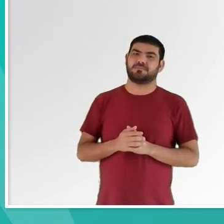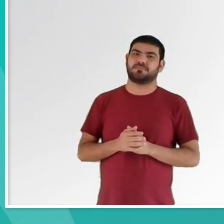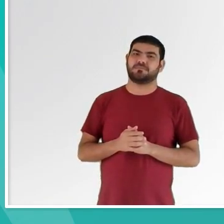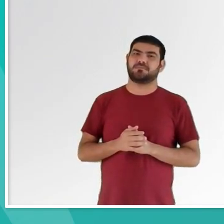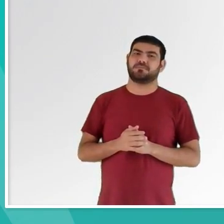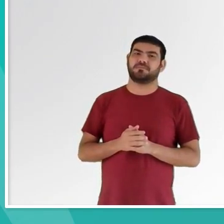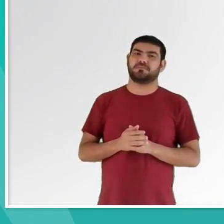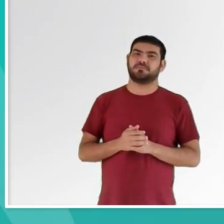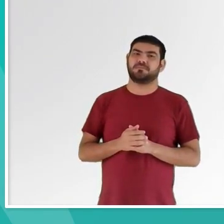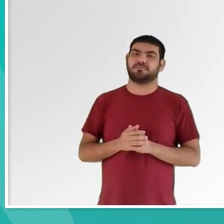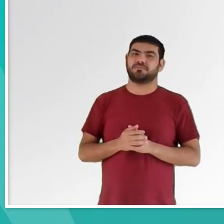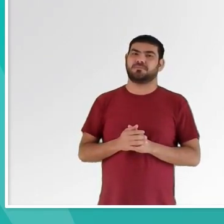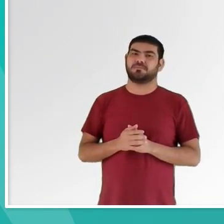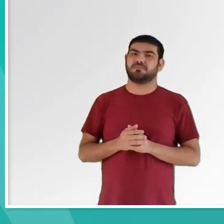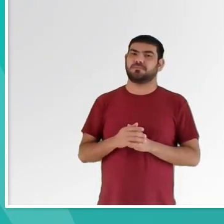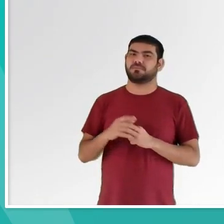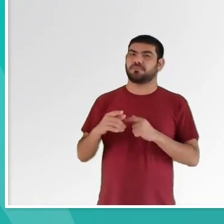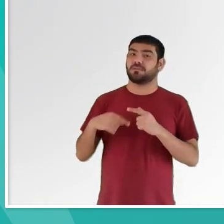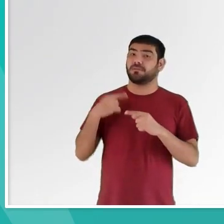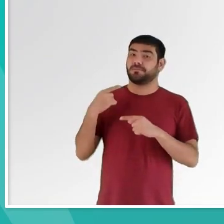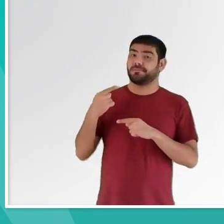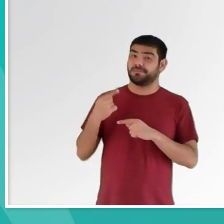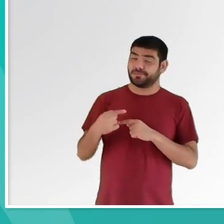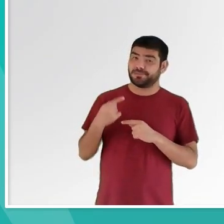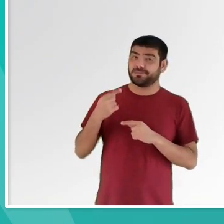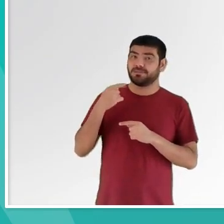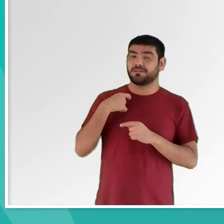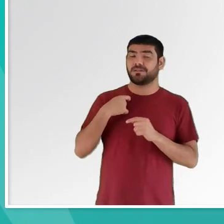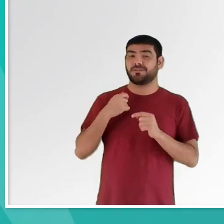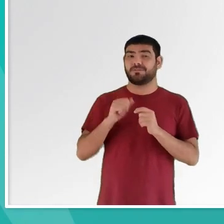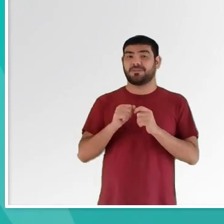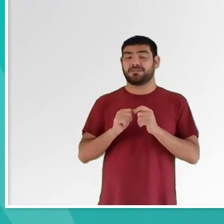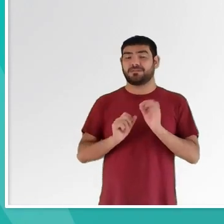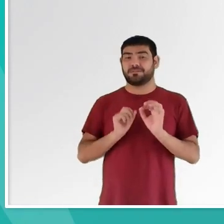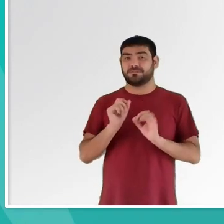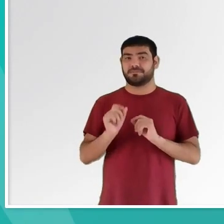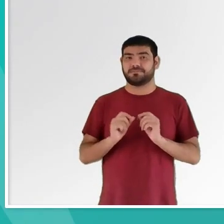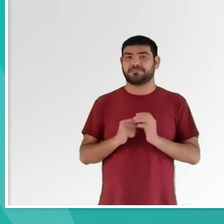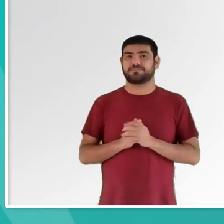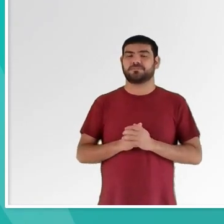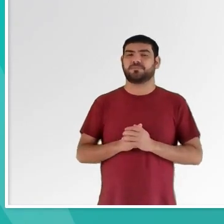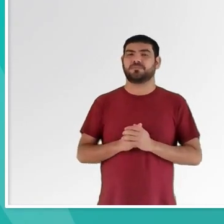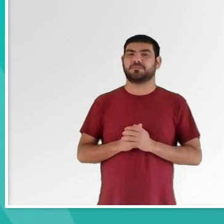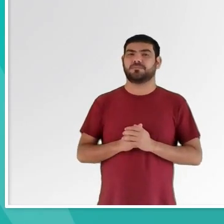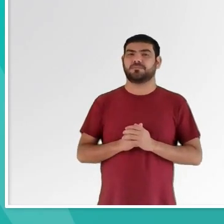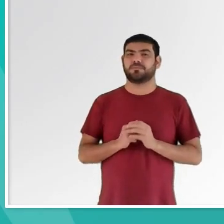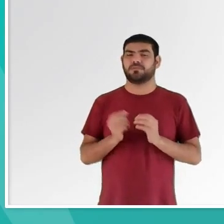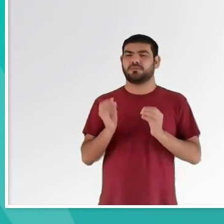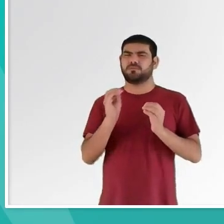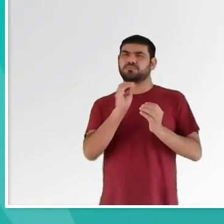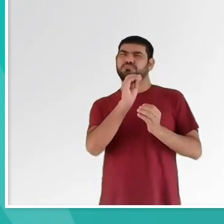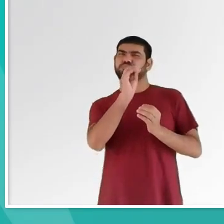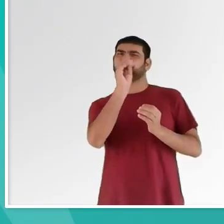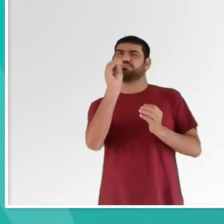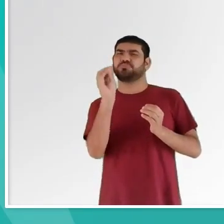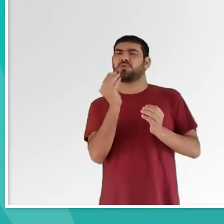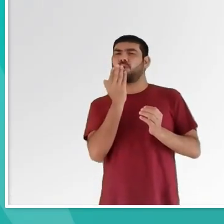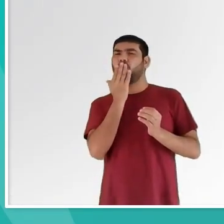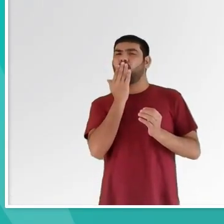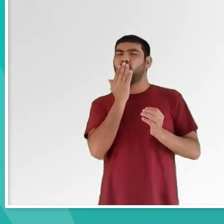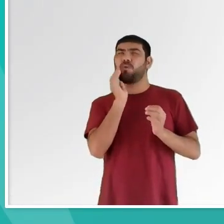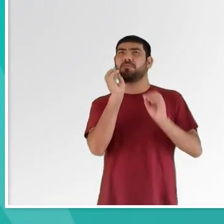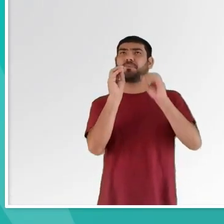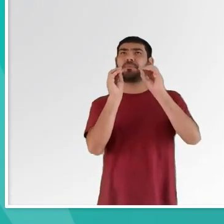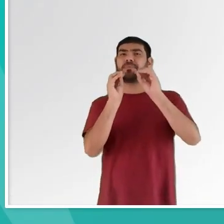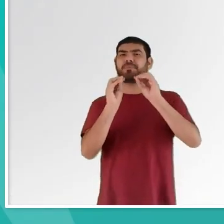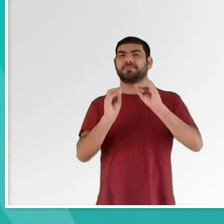etapa concluída, eu passo para o preenchimento, onde eu vou colocar cor, onde eu